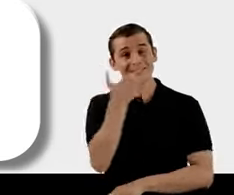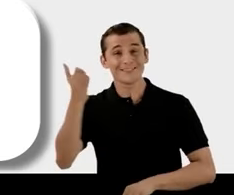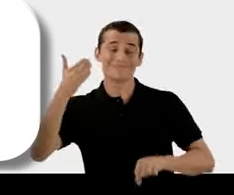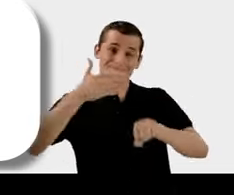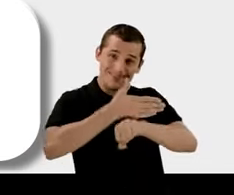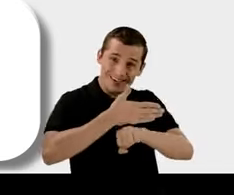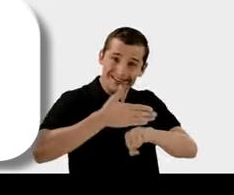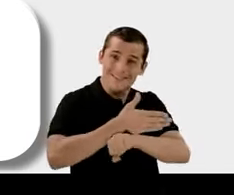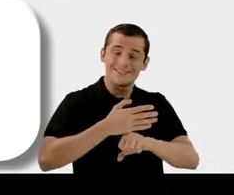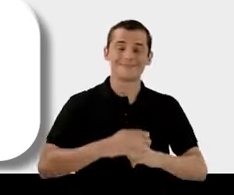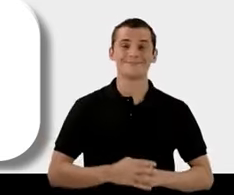a sua participação